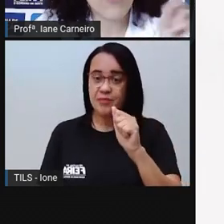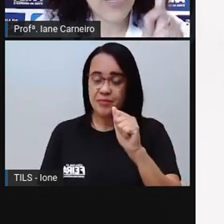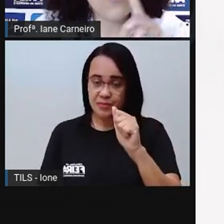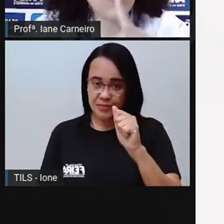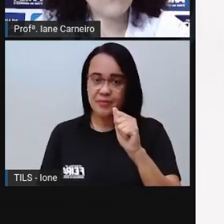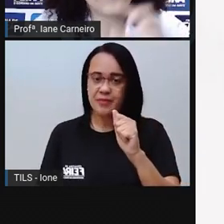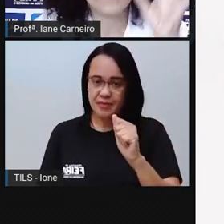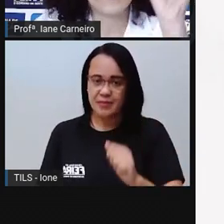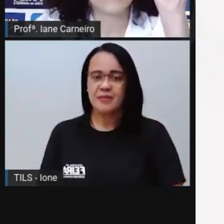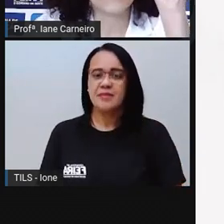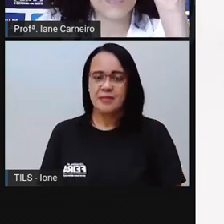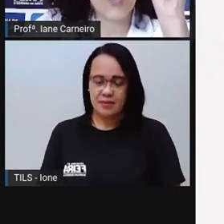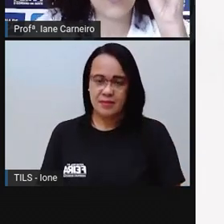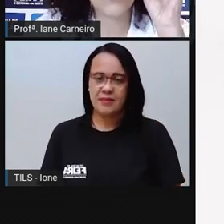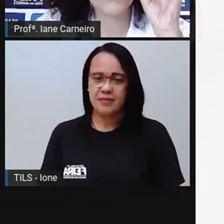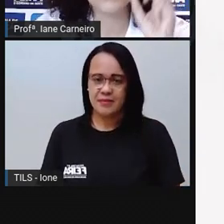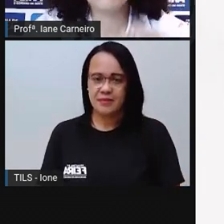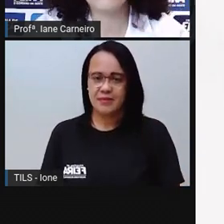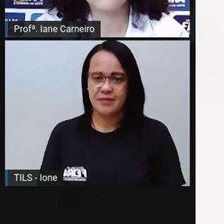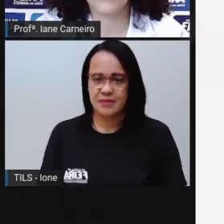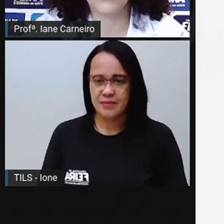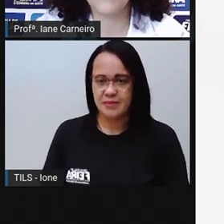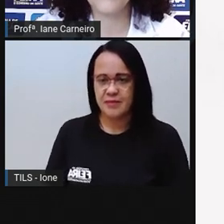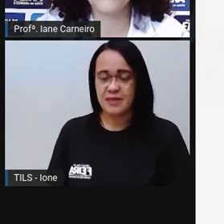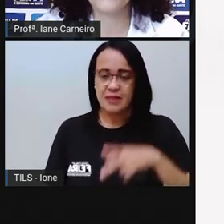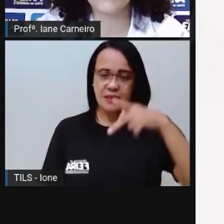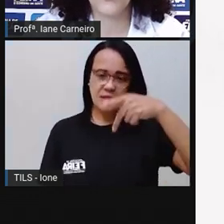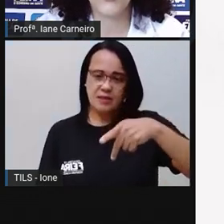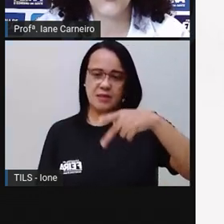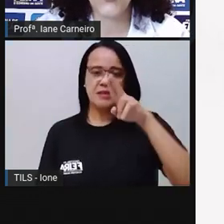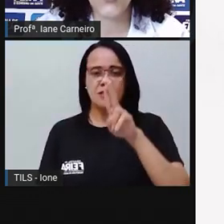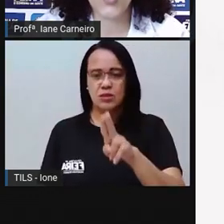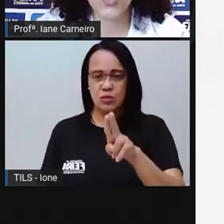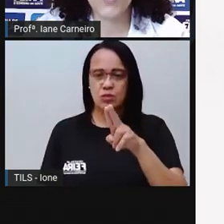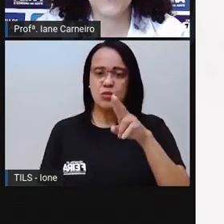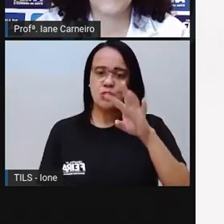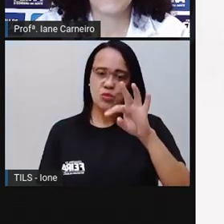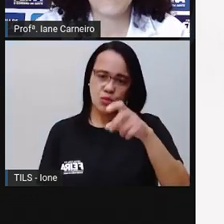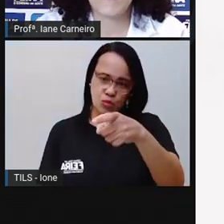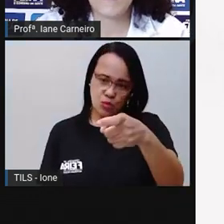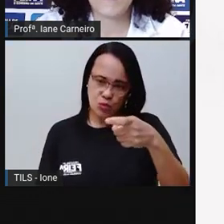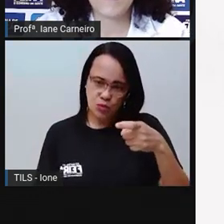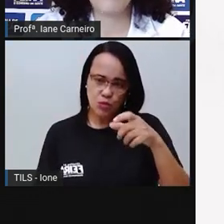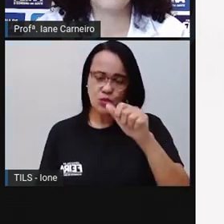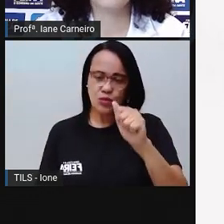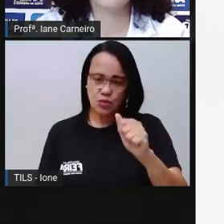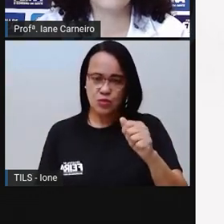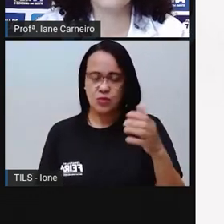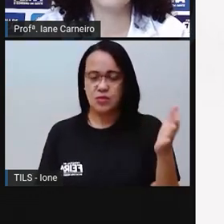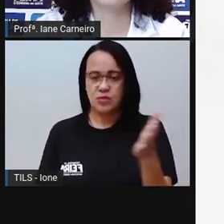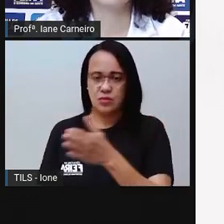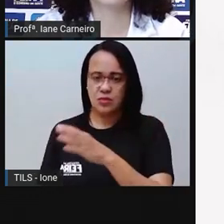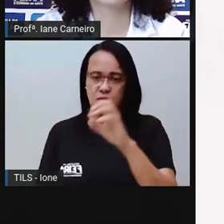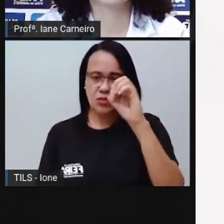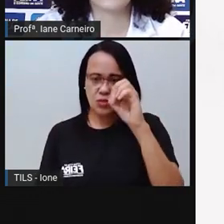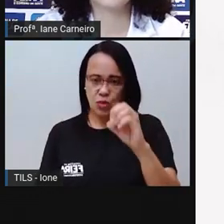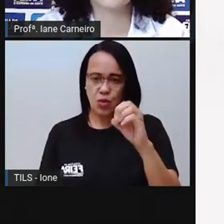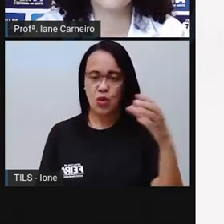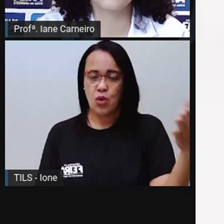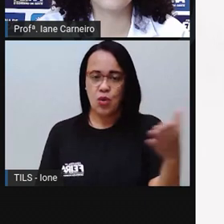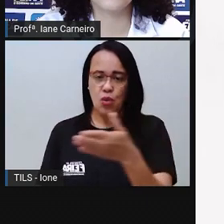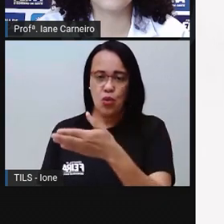vai ter a vogal U, vai ter a letrinha O com som de U, ó. Puxa o rabo do